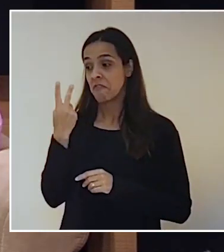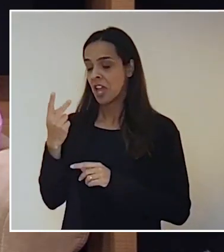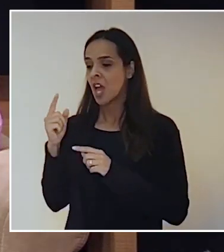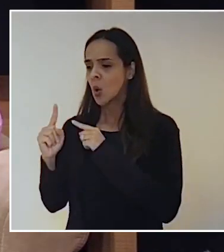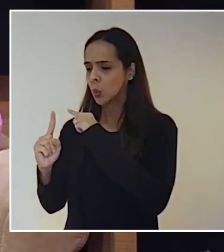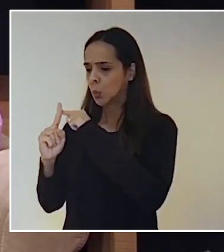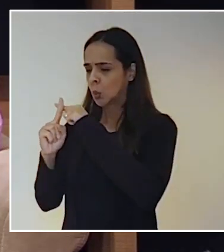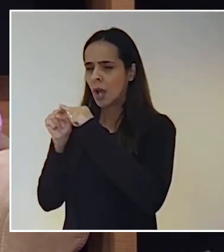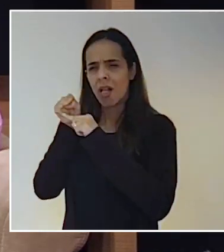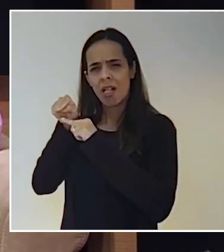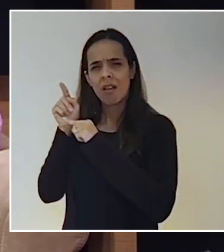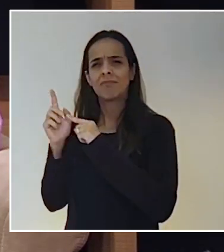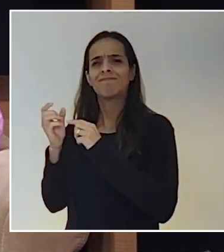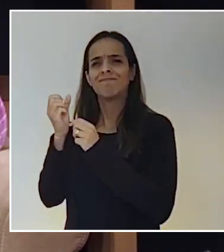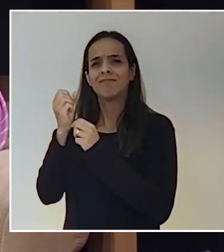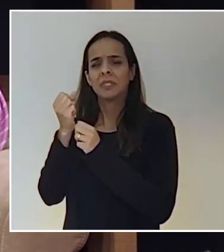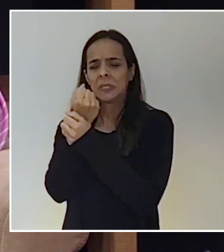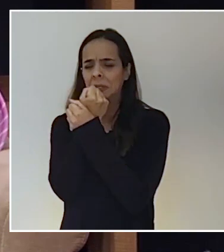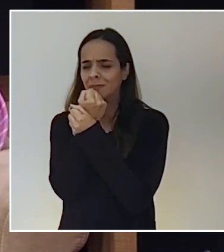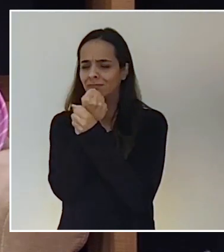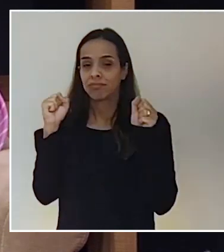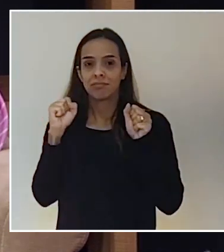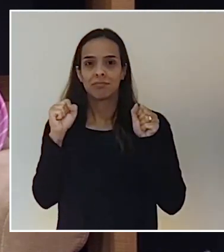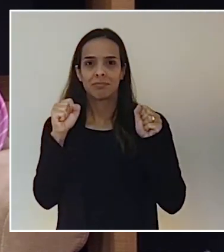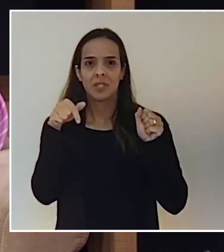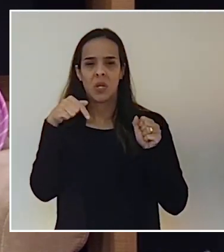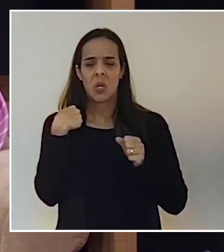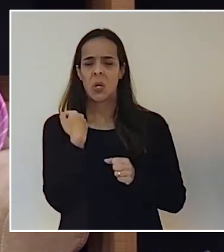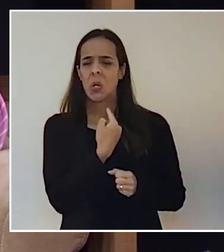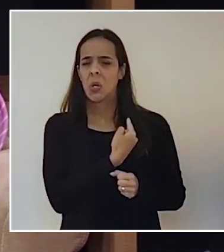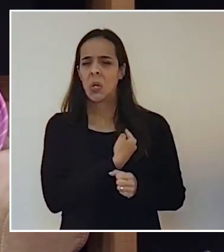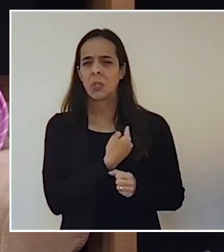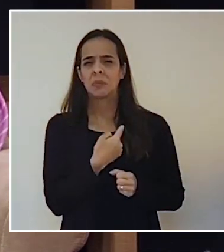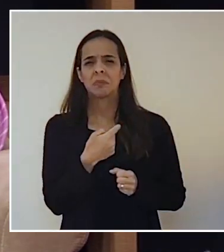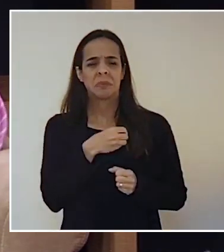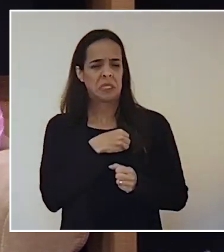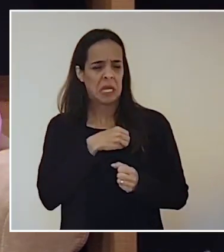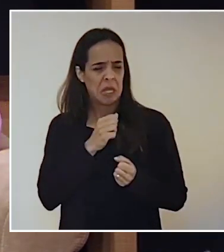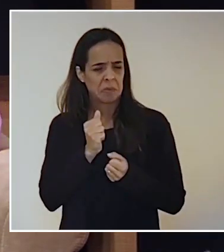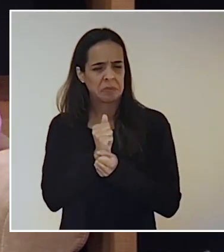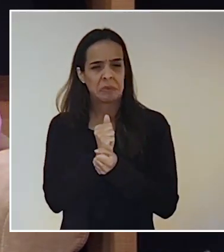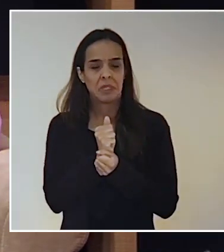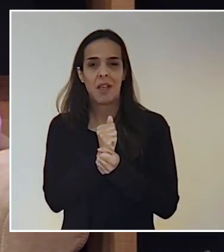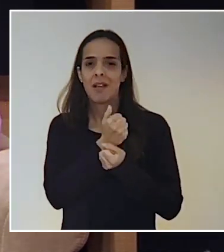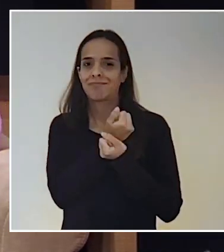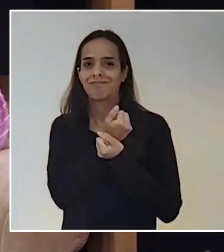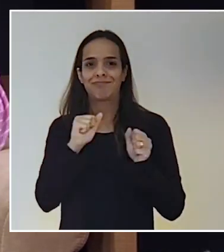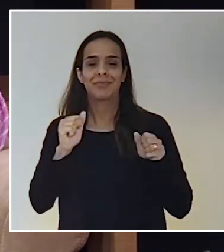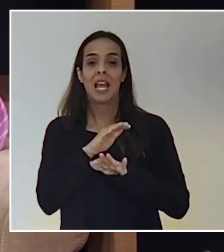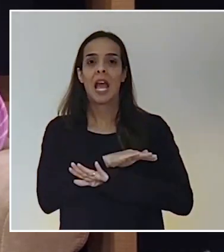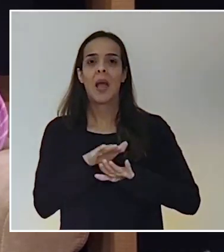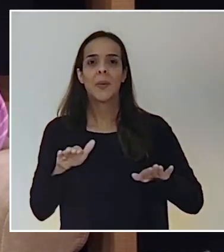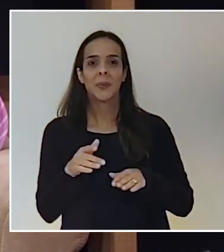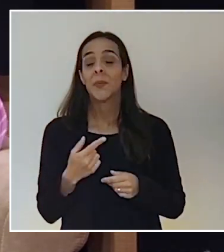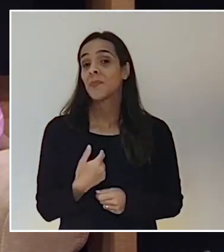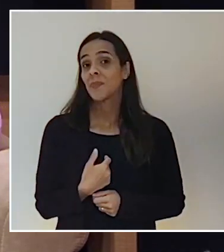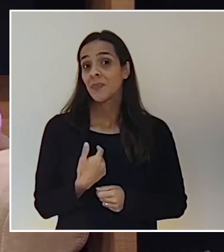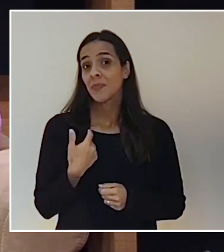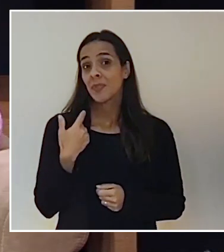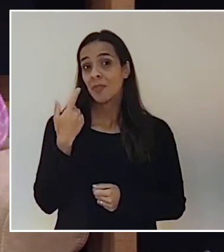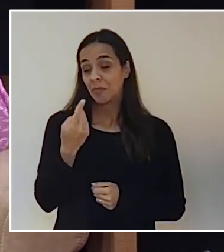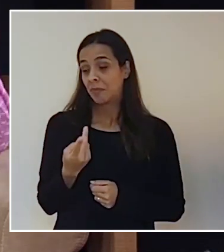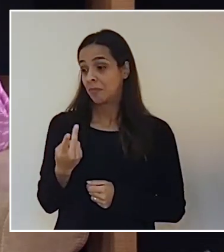cativeiro cessou. Quando nós olhamos para aquele que deu a sua vida por nós, morrendo pelos